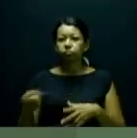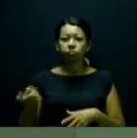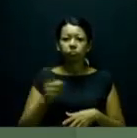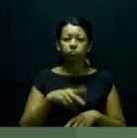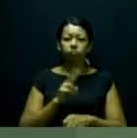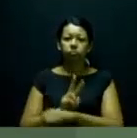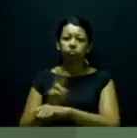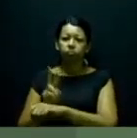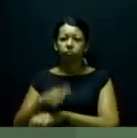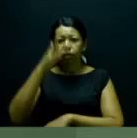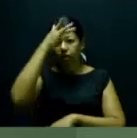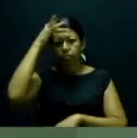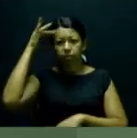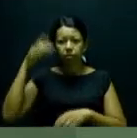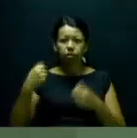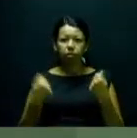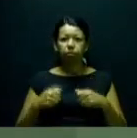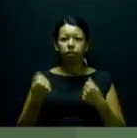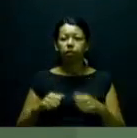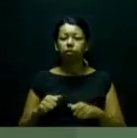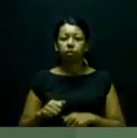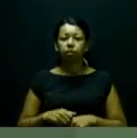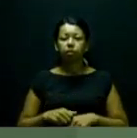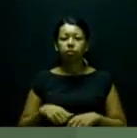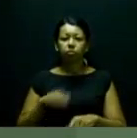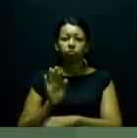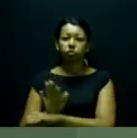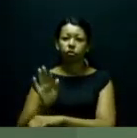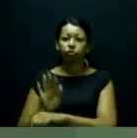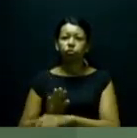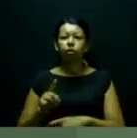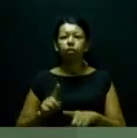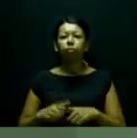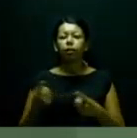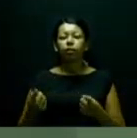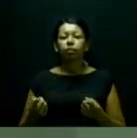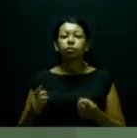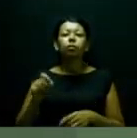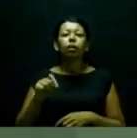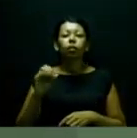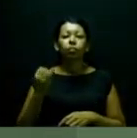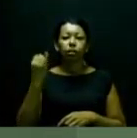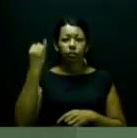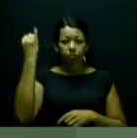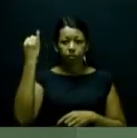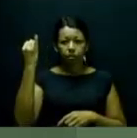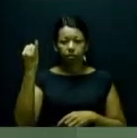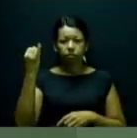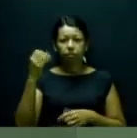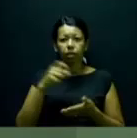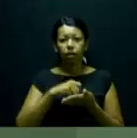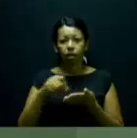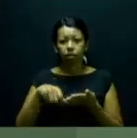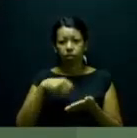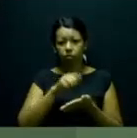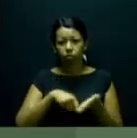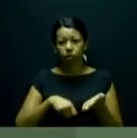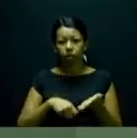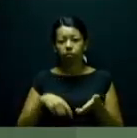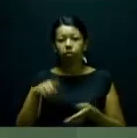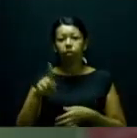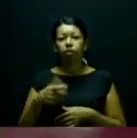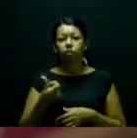atendimento aos pacientes que necessitam deles. Agora, outro ponto importante. Você assina um contrato que